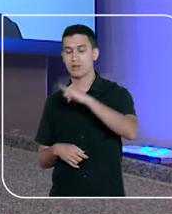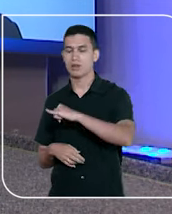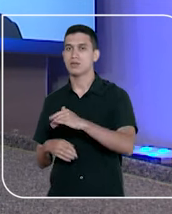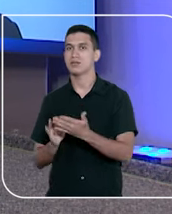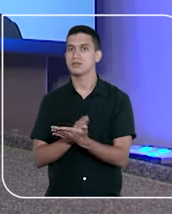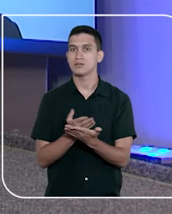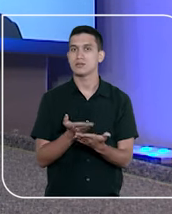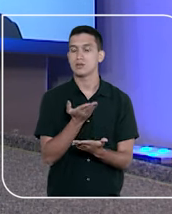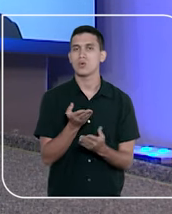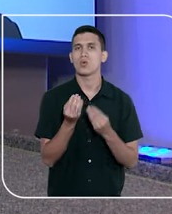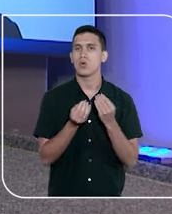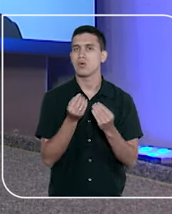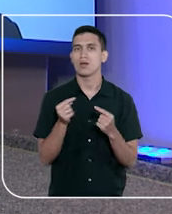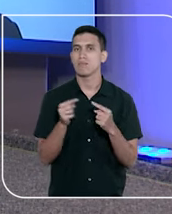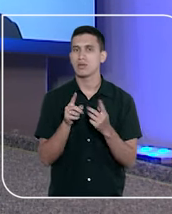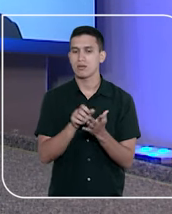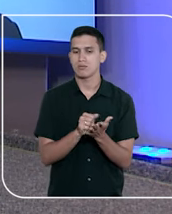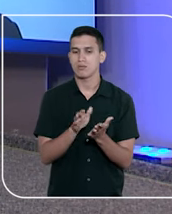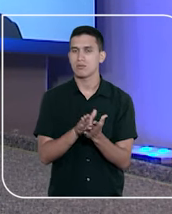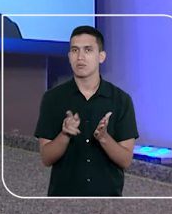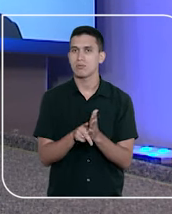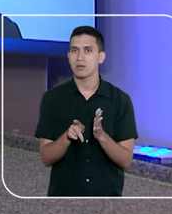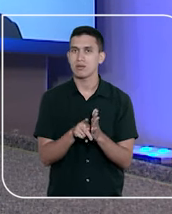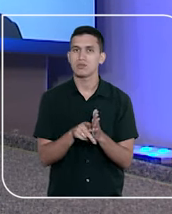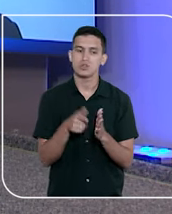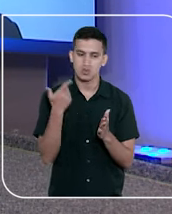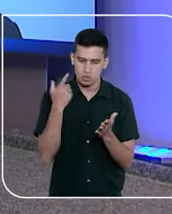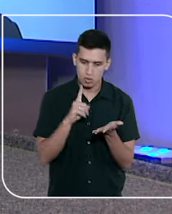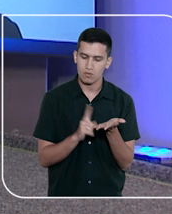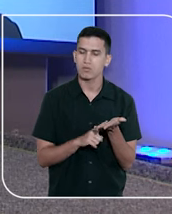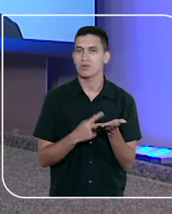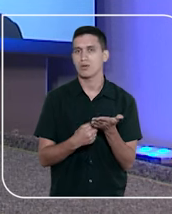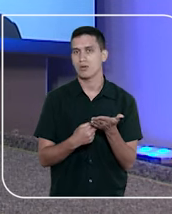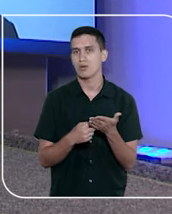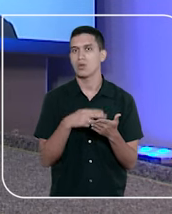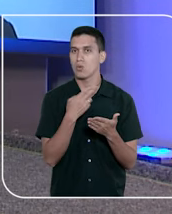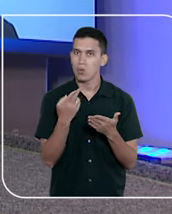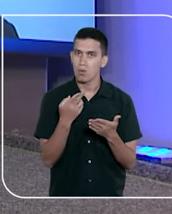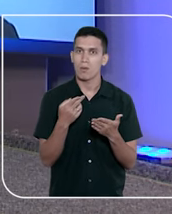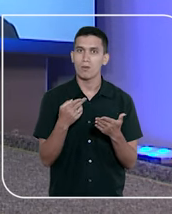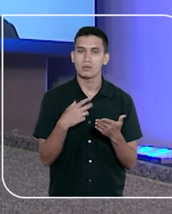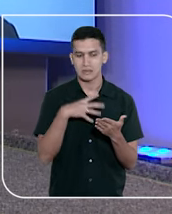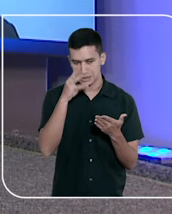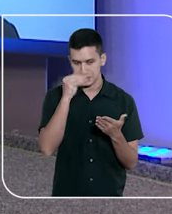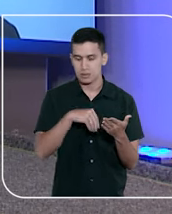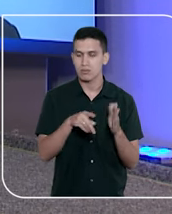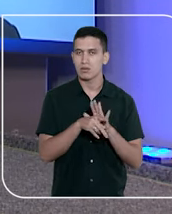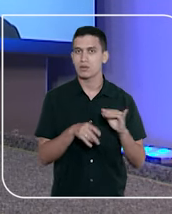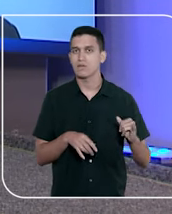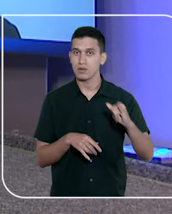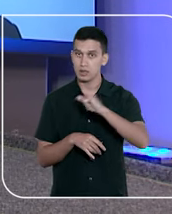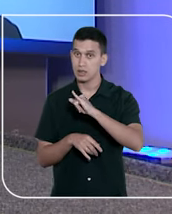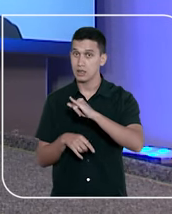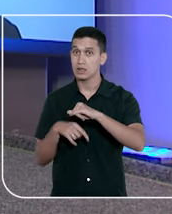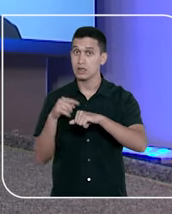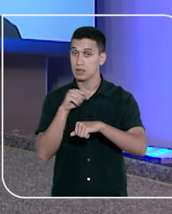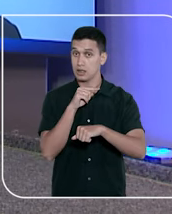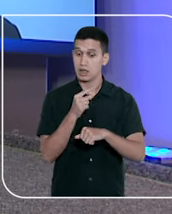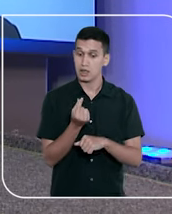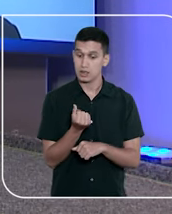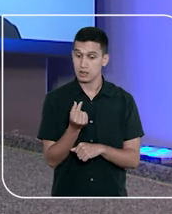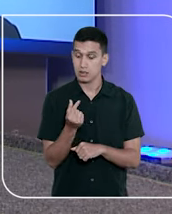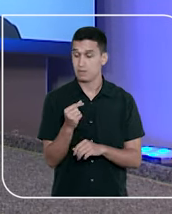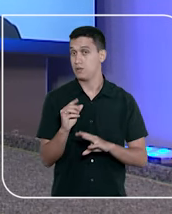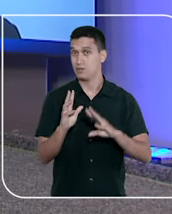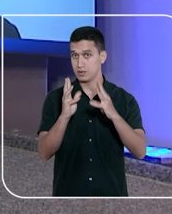é aplicada a multa por remarcação ou desistência da viagem? Os preços promocionais, eles são levados em consideração para a remarcação do voo